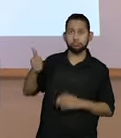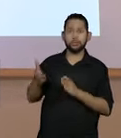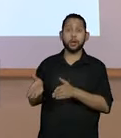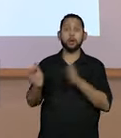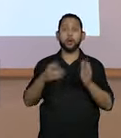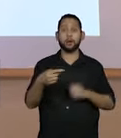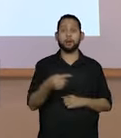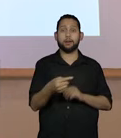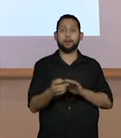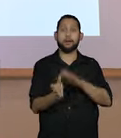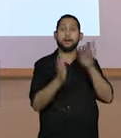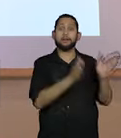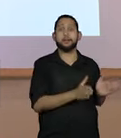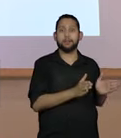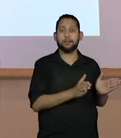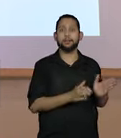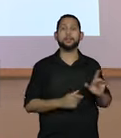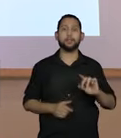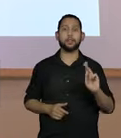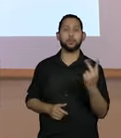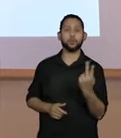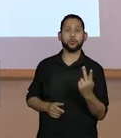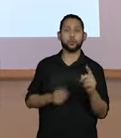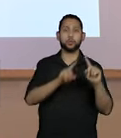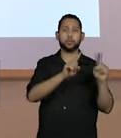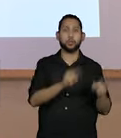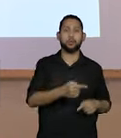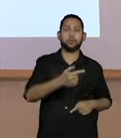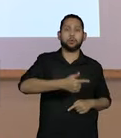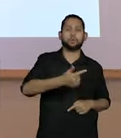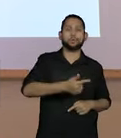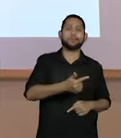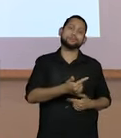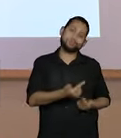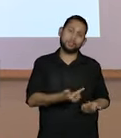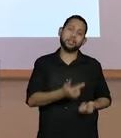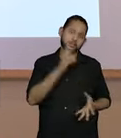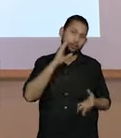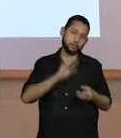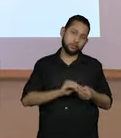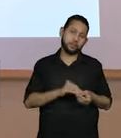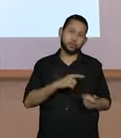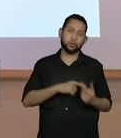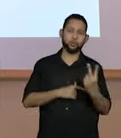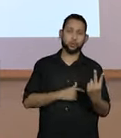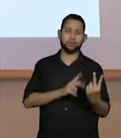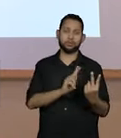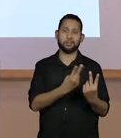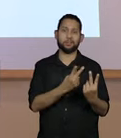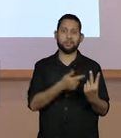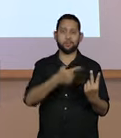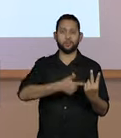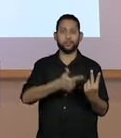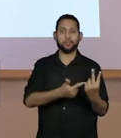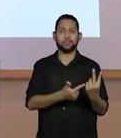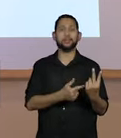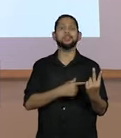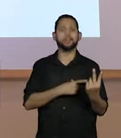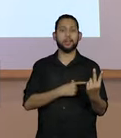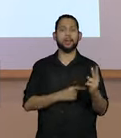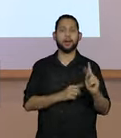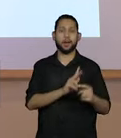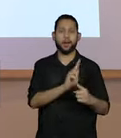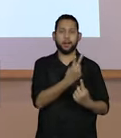nós temos o hidrogênio, entre parênteses 1, 2, temos 2 hidrogênios aqui. Ou seja, o hidrogênio está